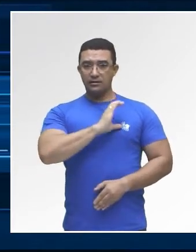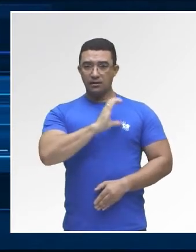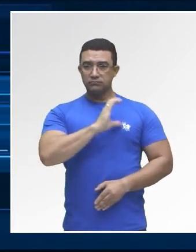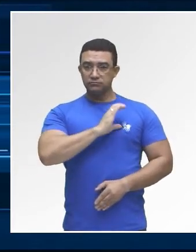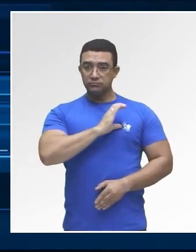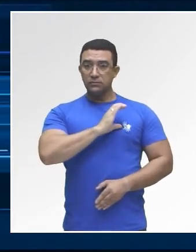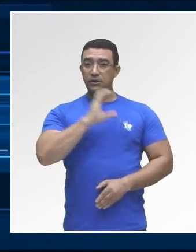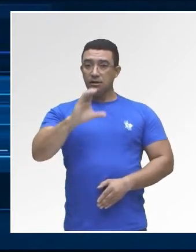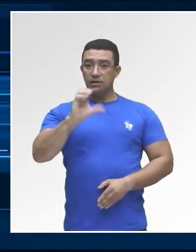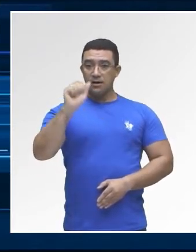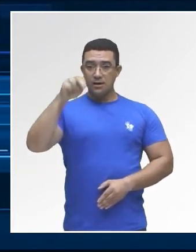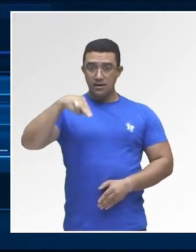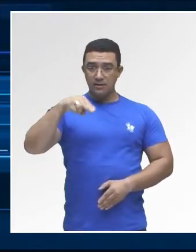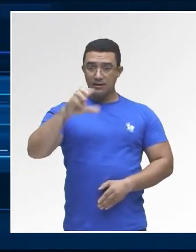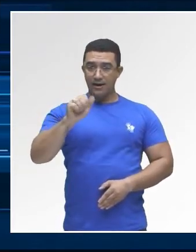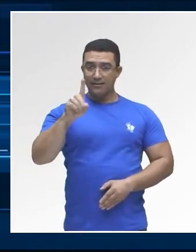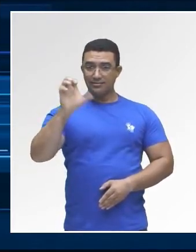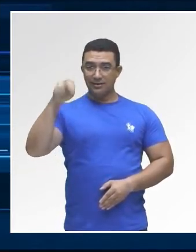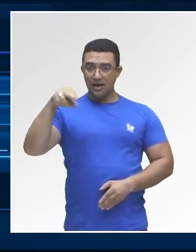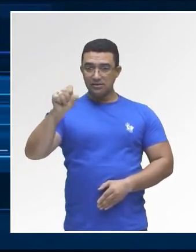Canadian.